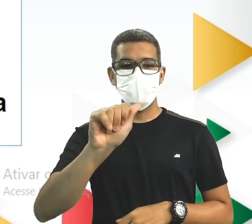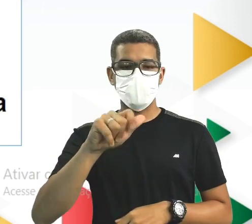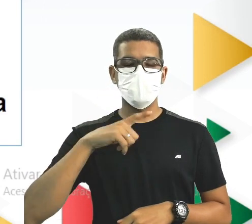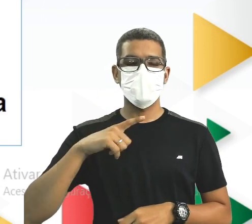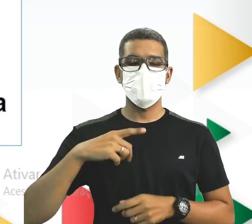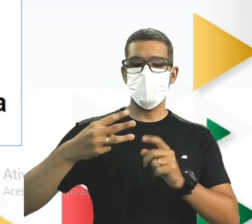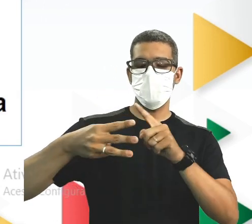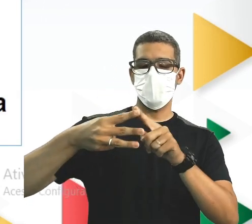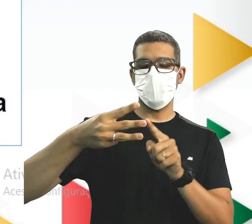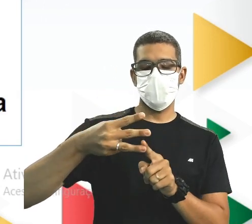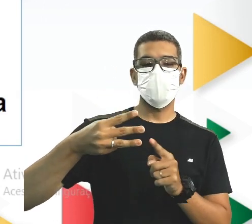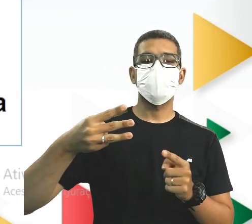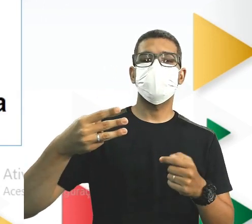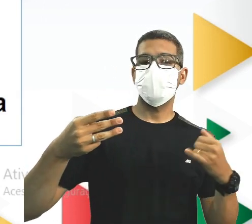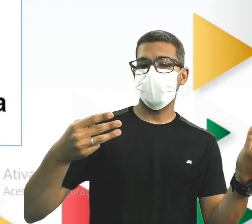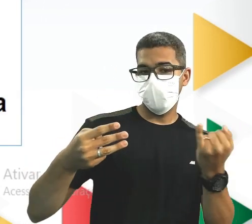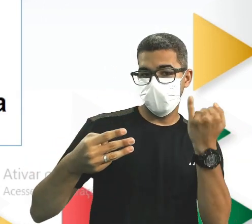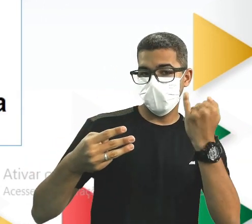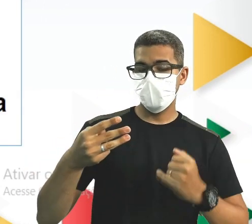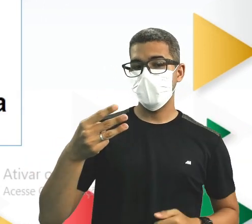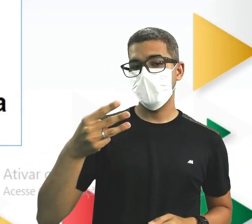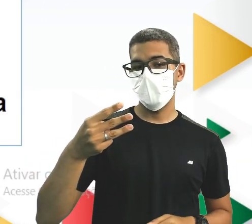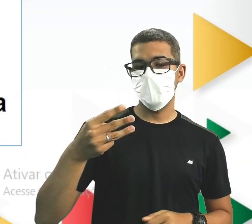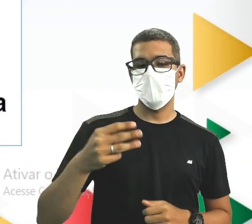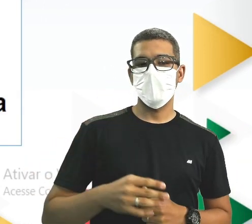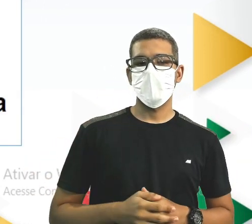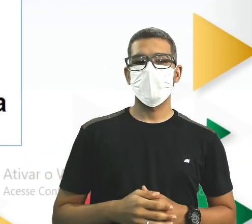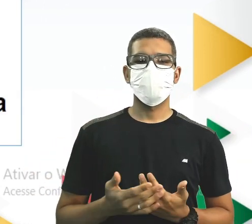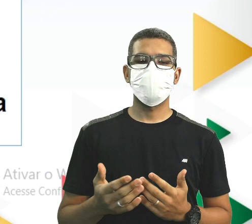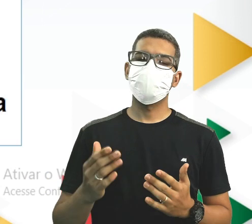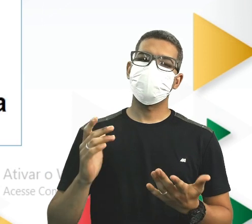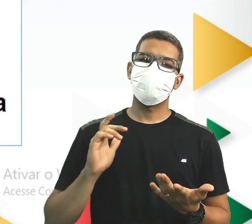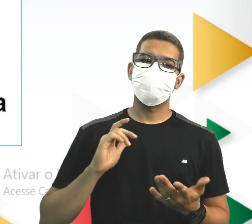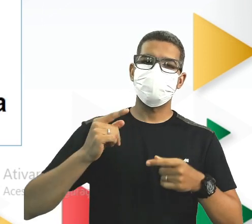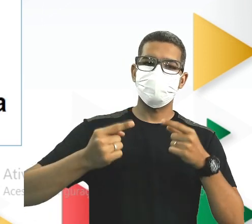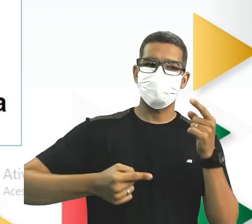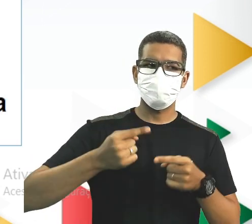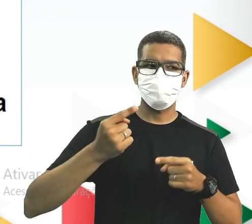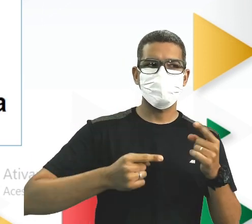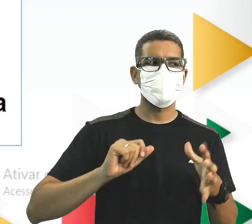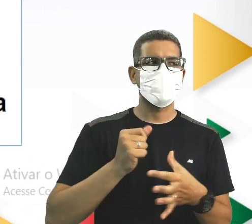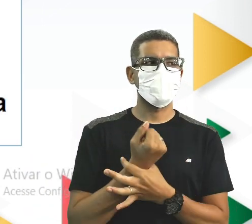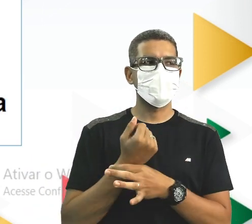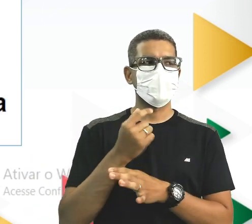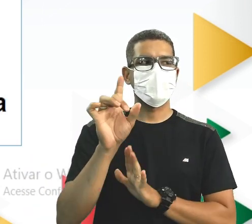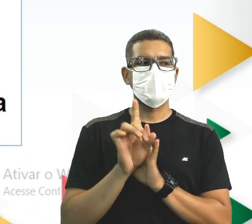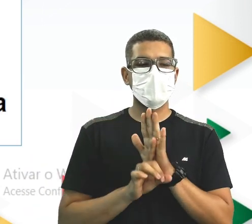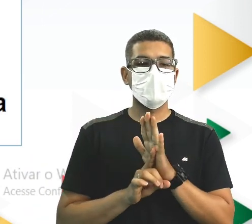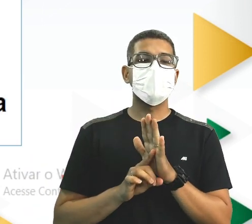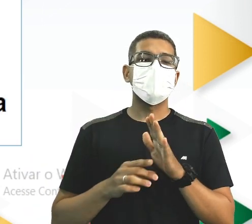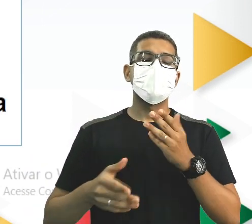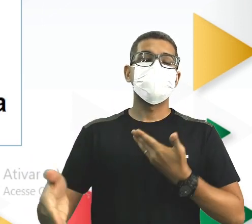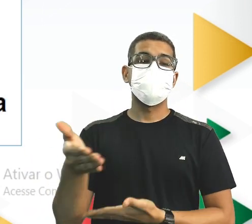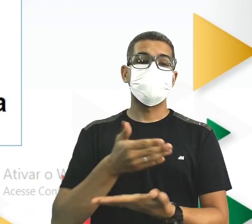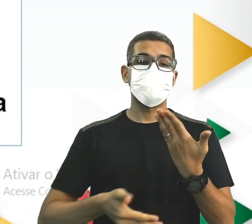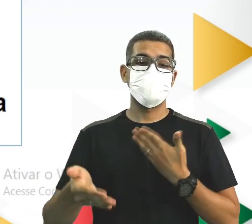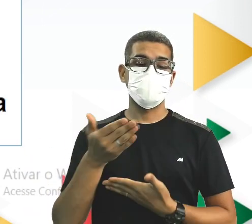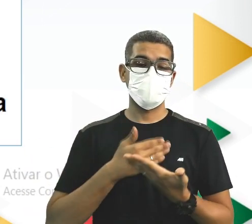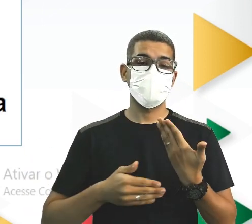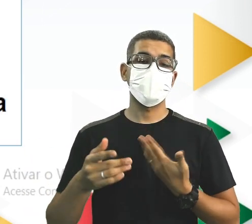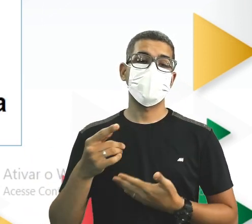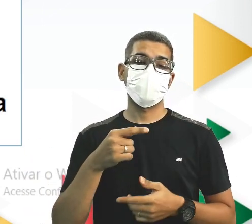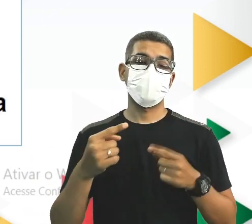aspectos fundamentais. Cidadania política, que é a garantia dos meus direitos e participação na